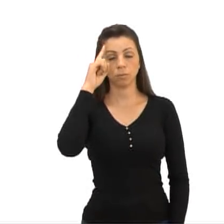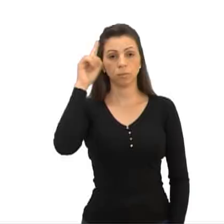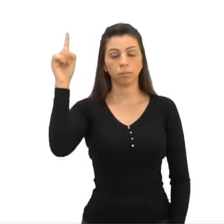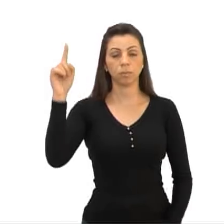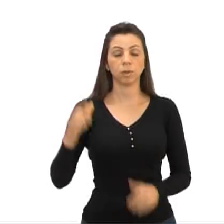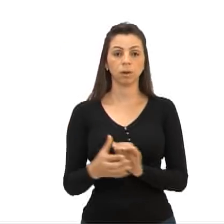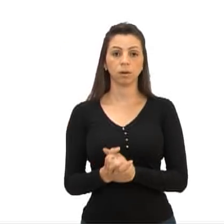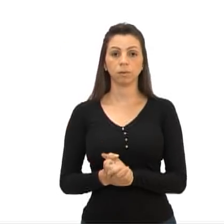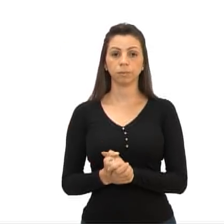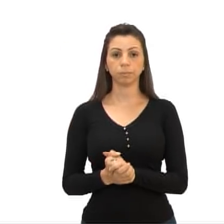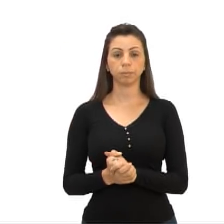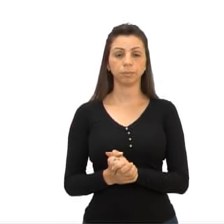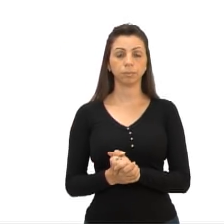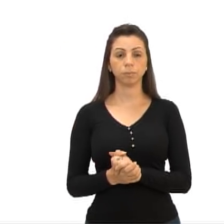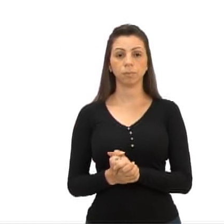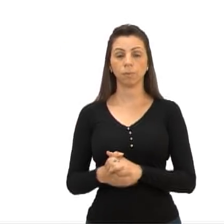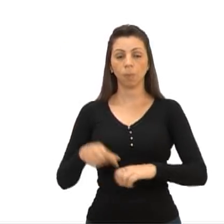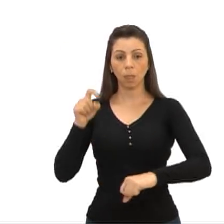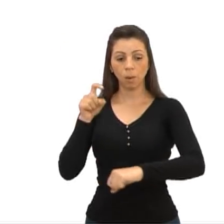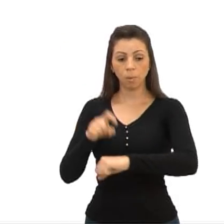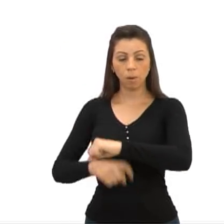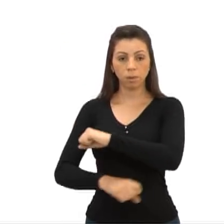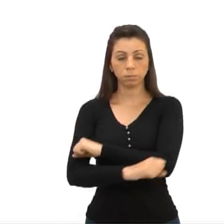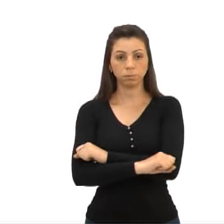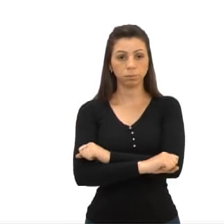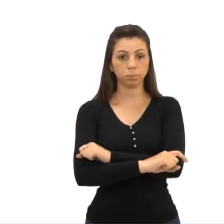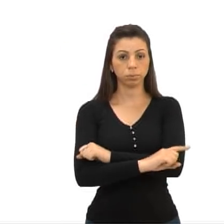bastão fixado verticalmente no chão